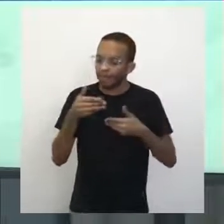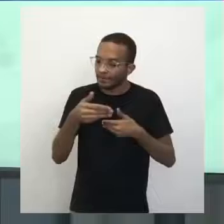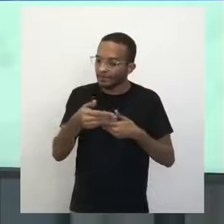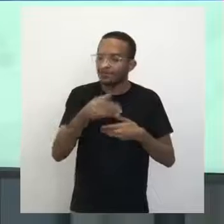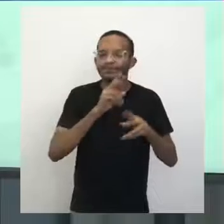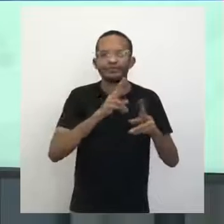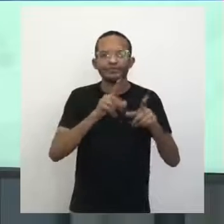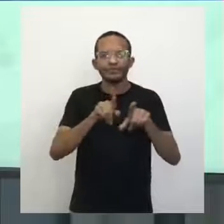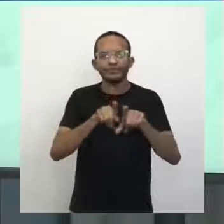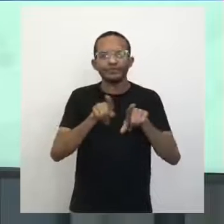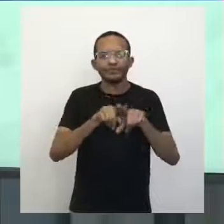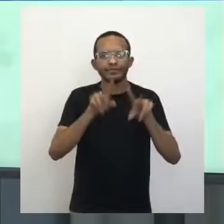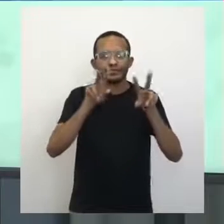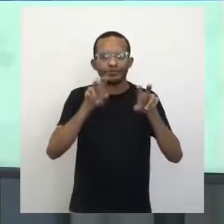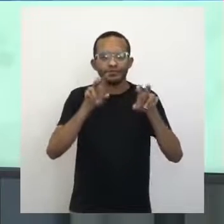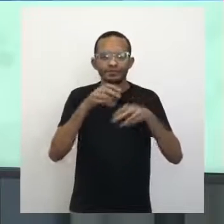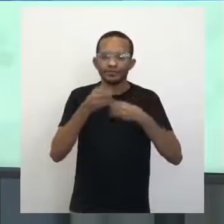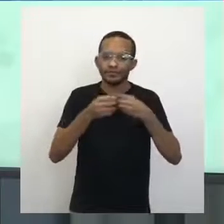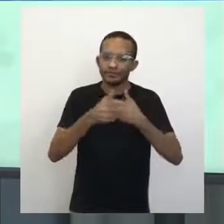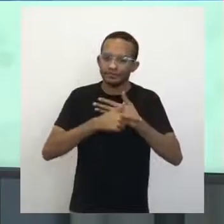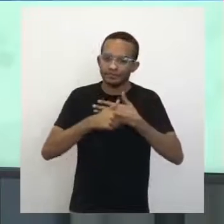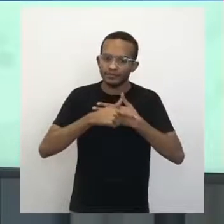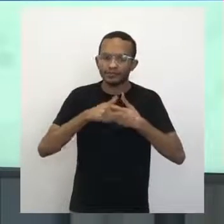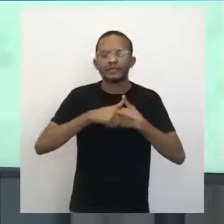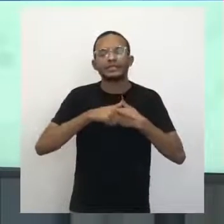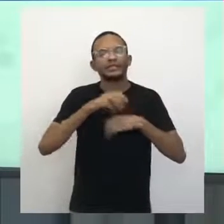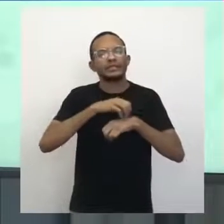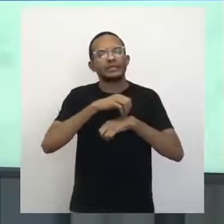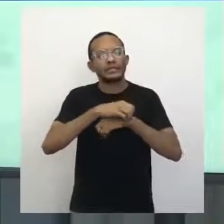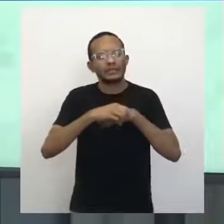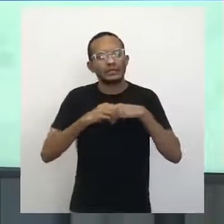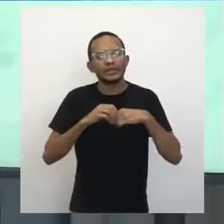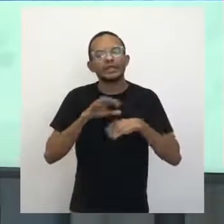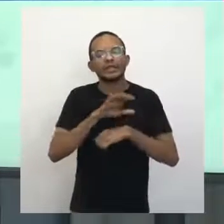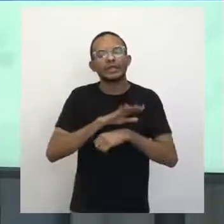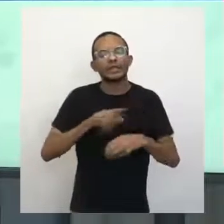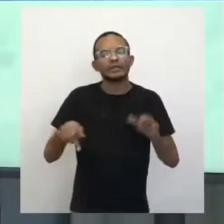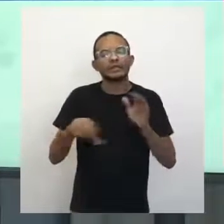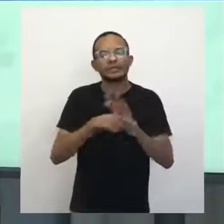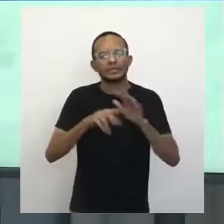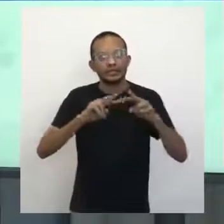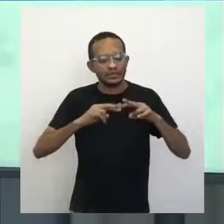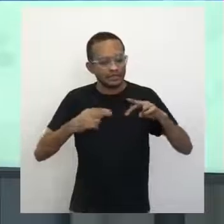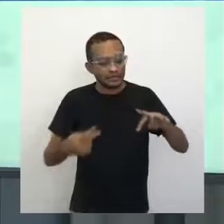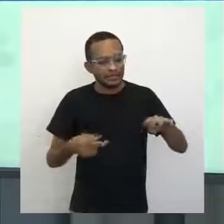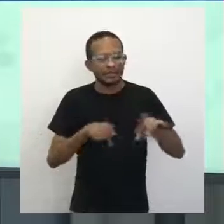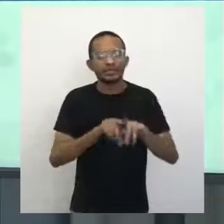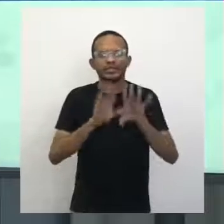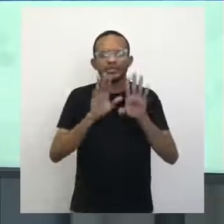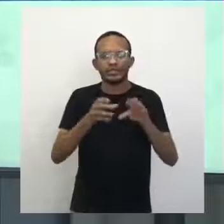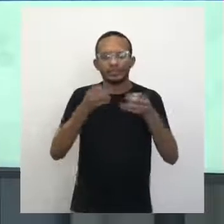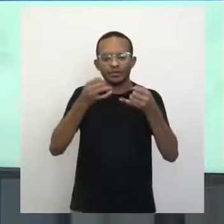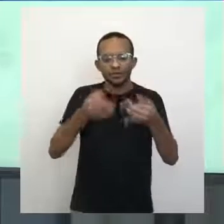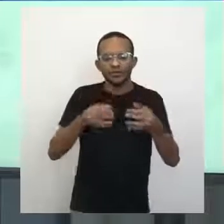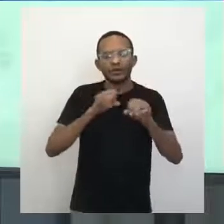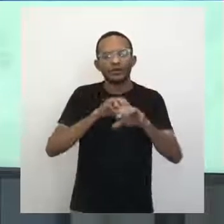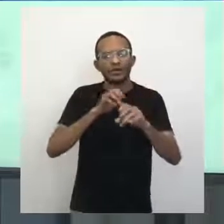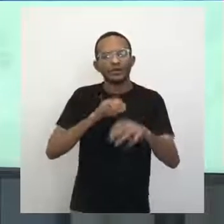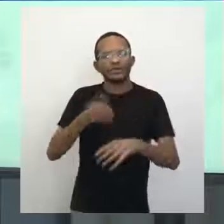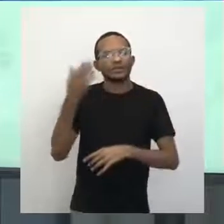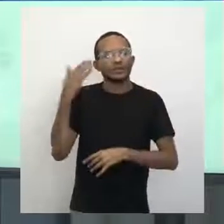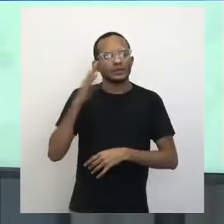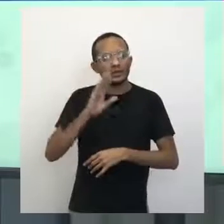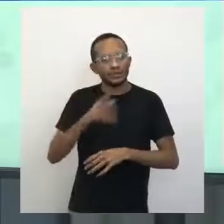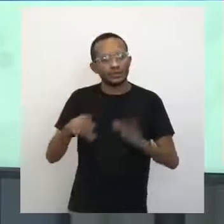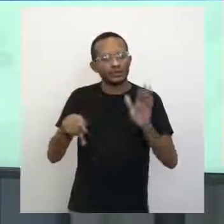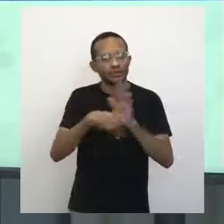continuidade aí ao assunto o papel da célula na genética, né? Lembrando que a gente começou isso na aula anterior, faz parte do material